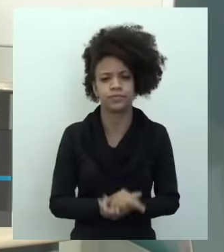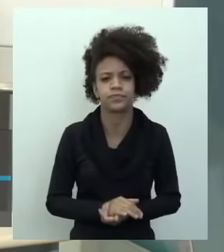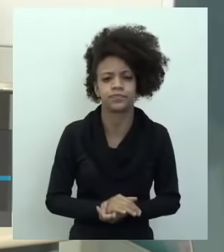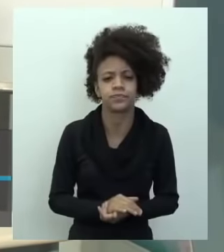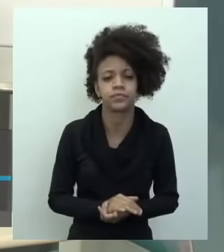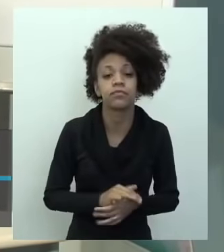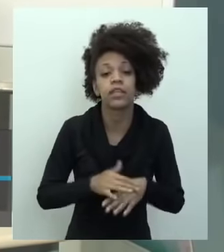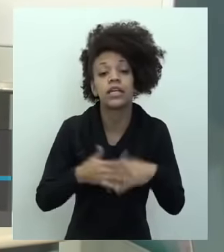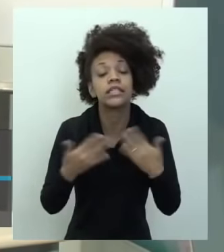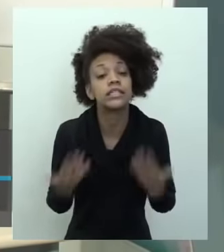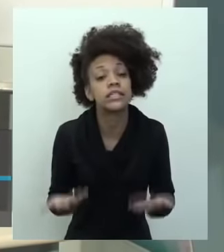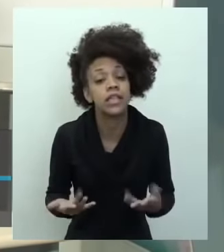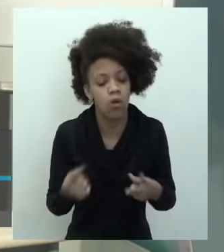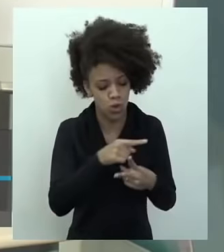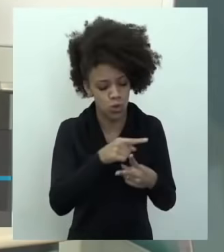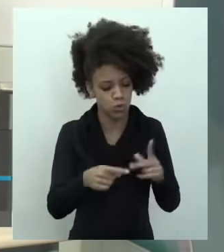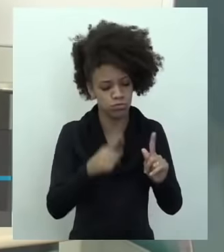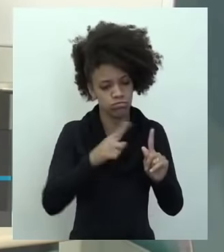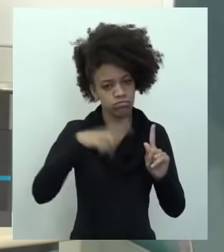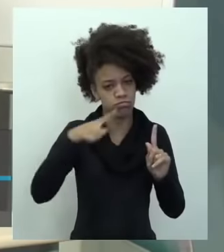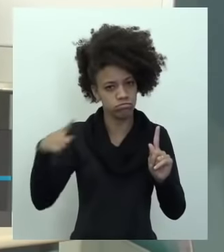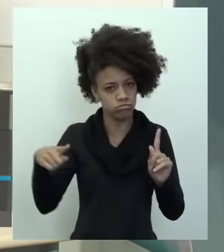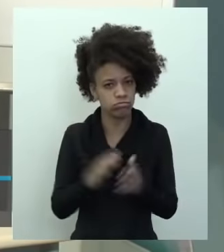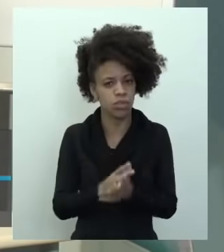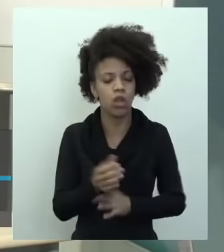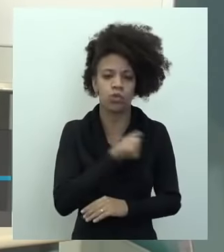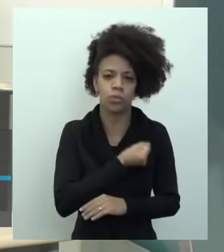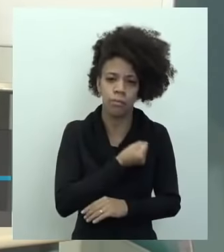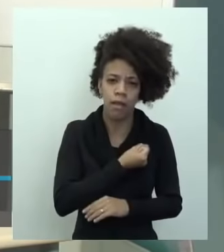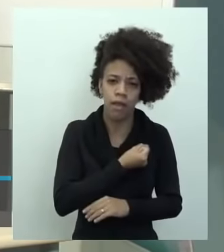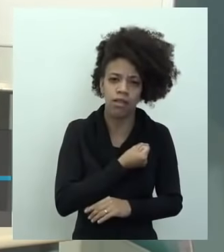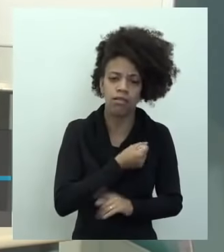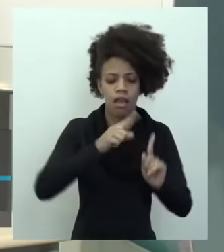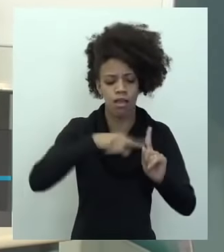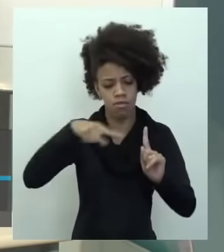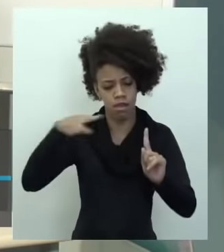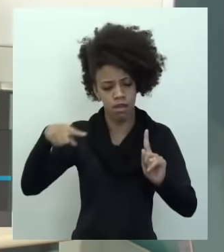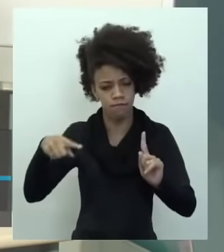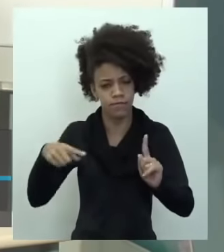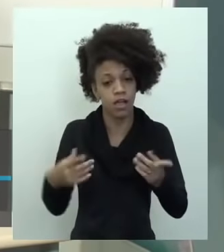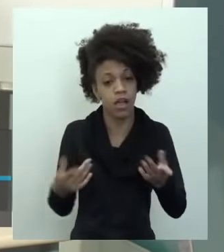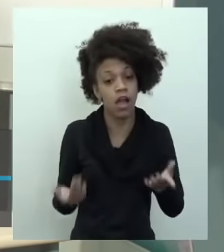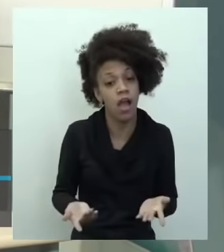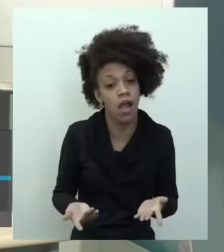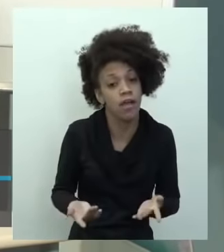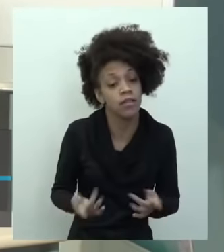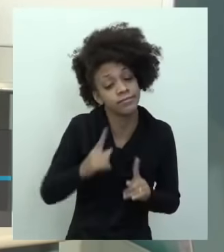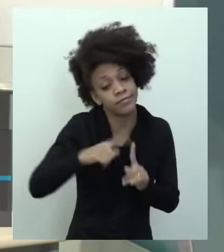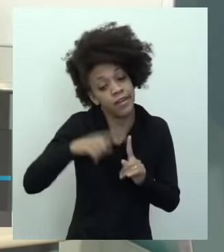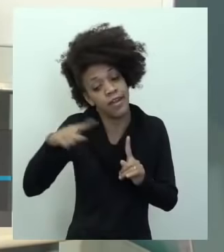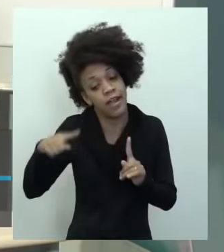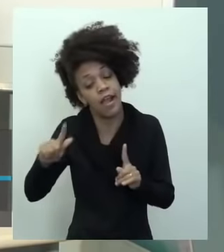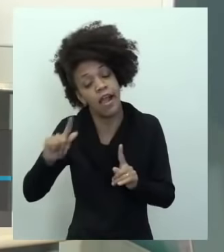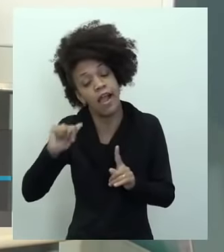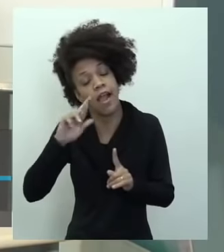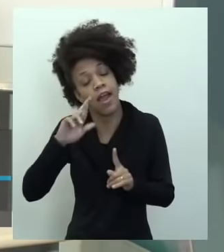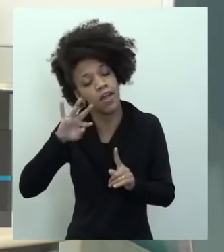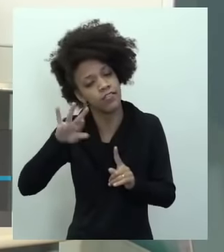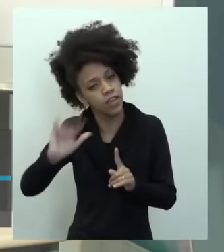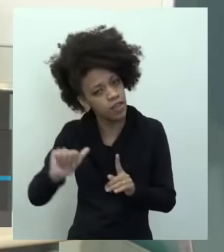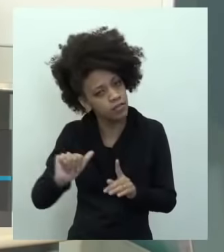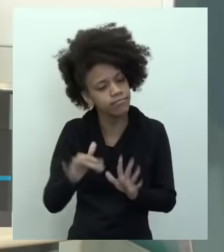nós falamos em duas escalas, numérica e gráfica. A numérica eu já trouxe um exemplo, mas a gráfica até então não. Então, acompanhe aí os